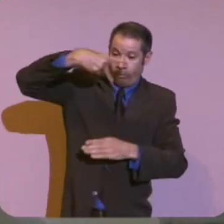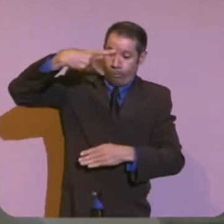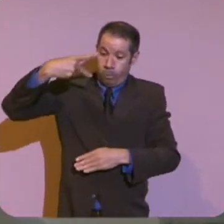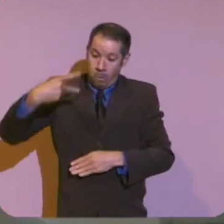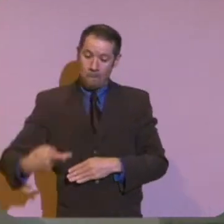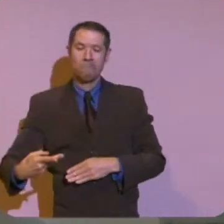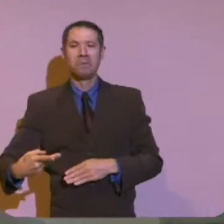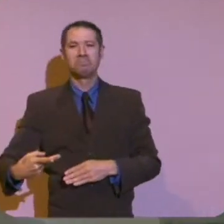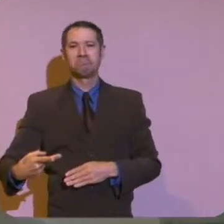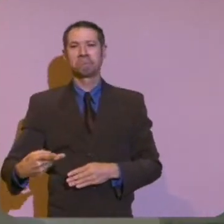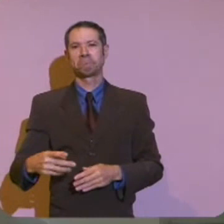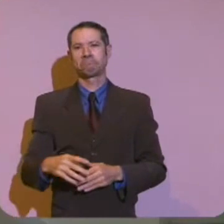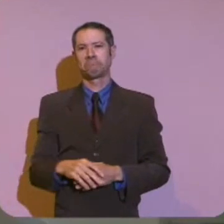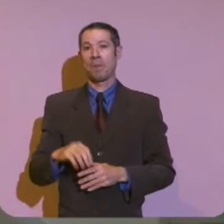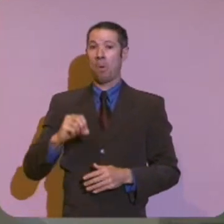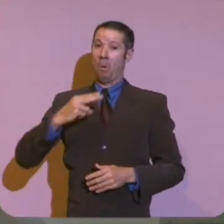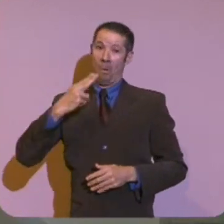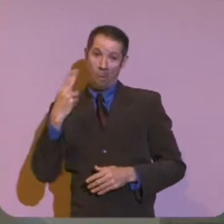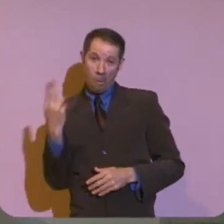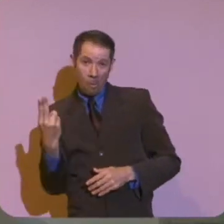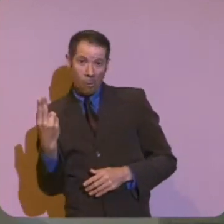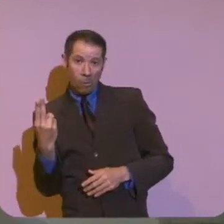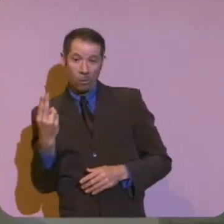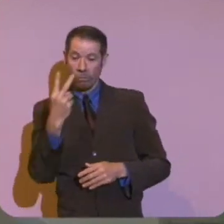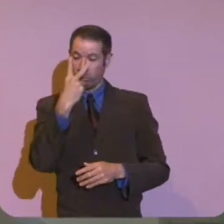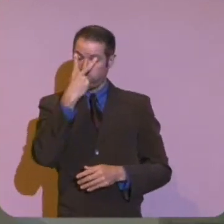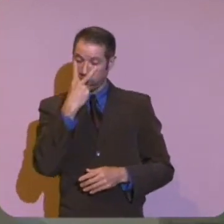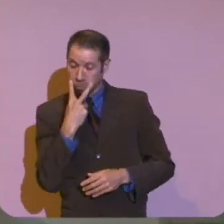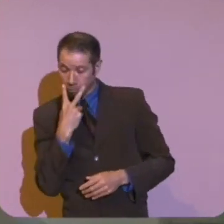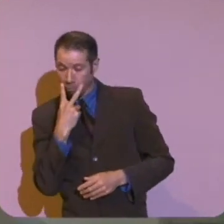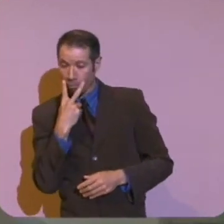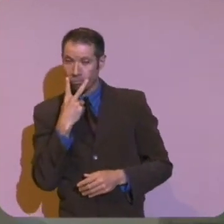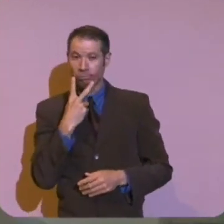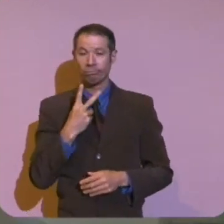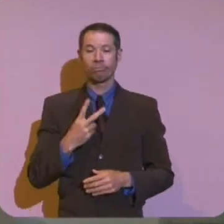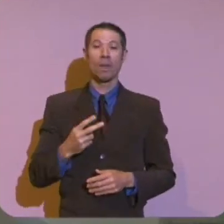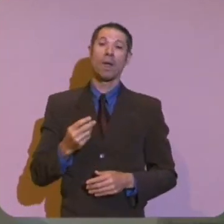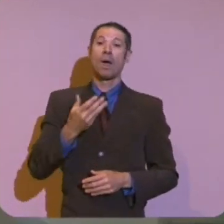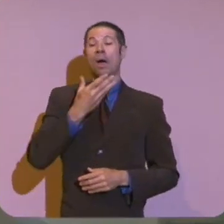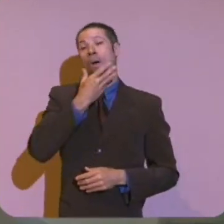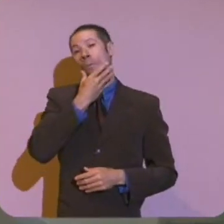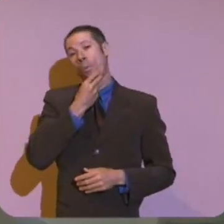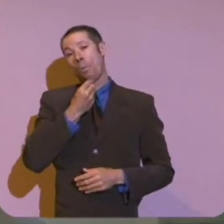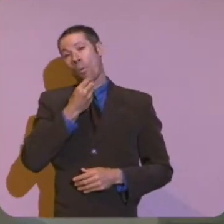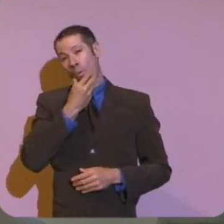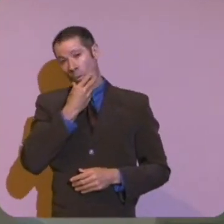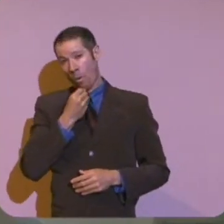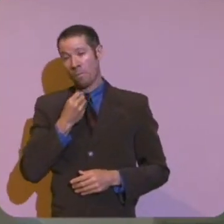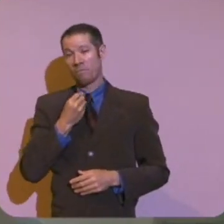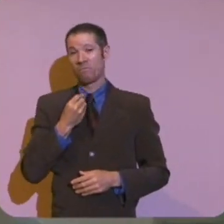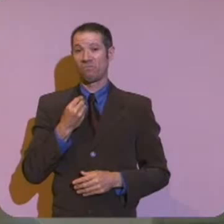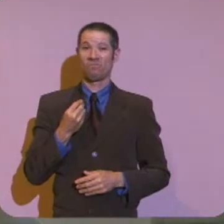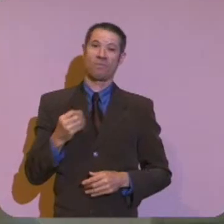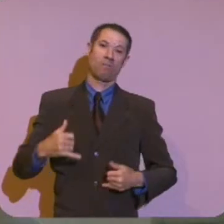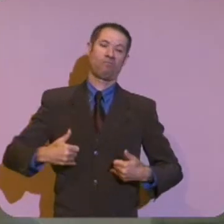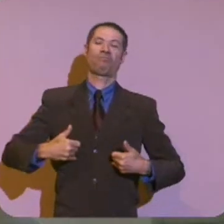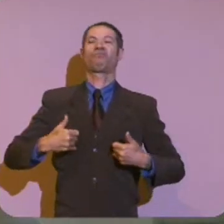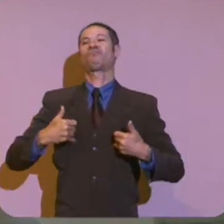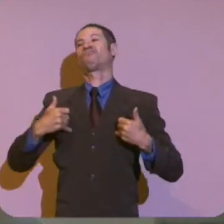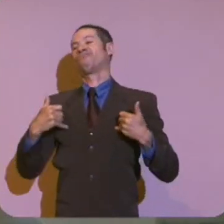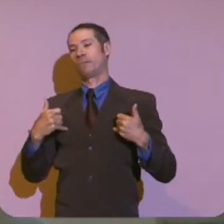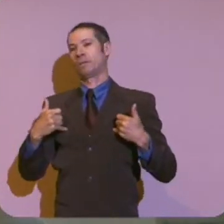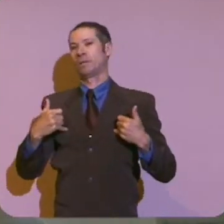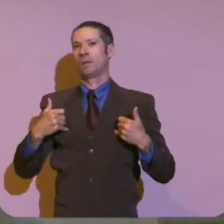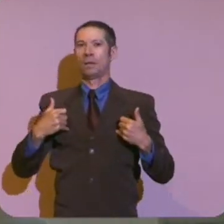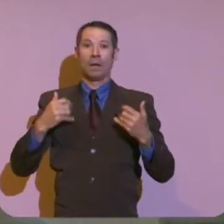animal, ou se foi a cegueira. Aquele homem tão imponente, tão orgulhoso, agora tinha